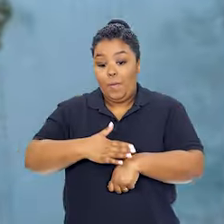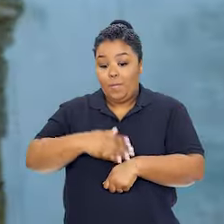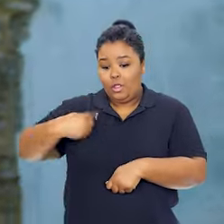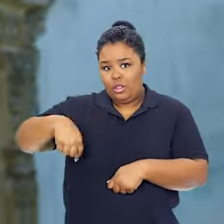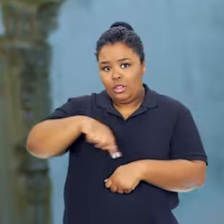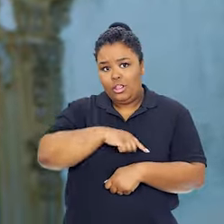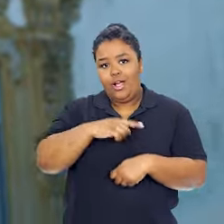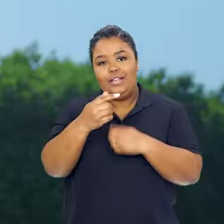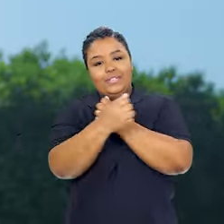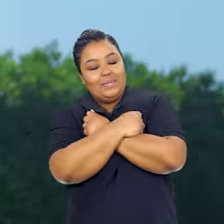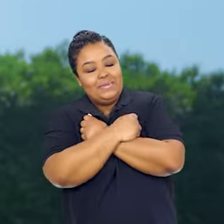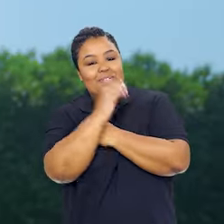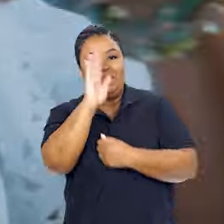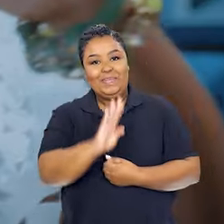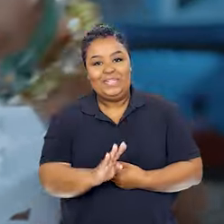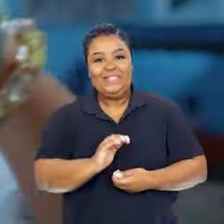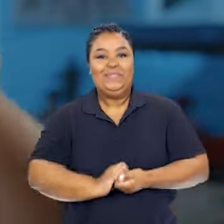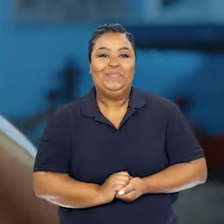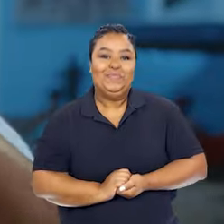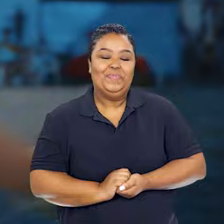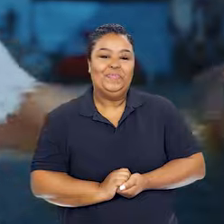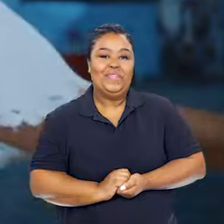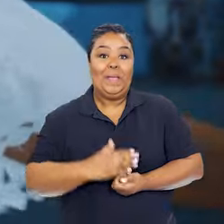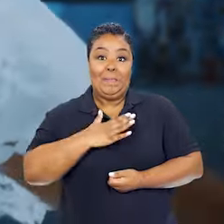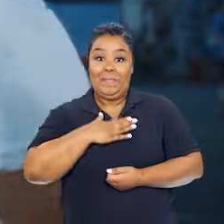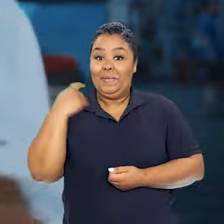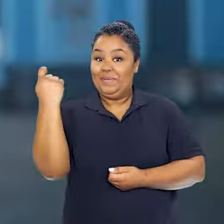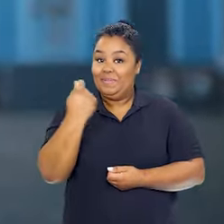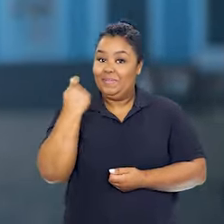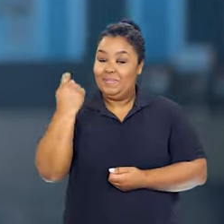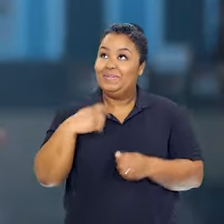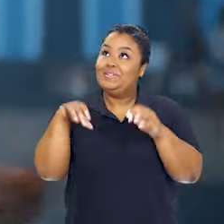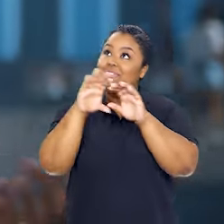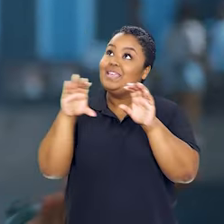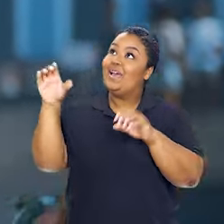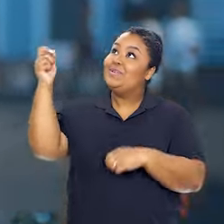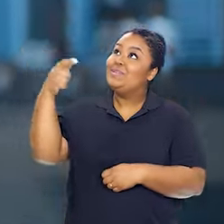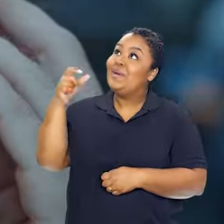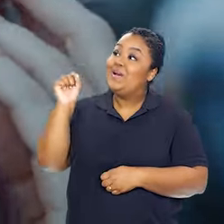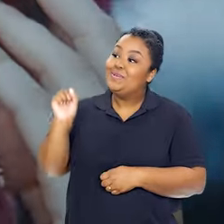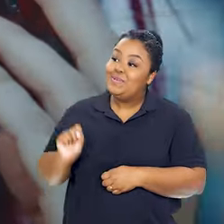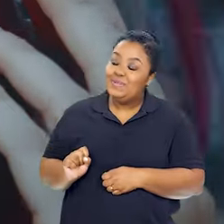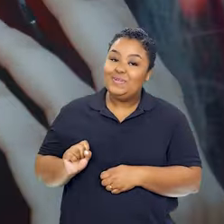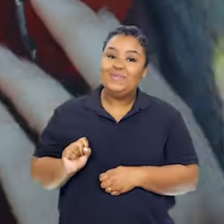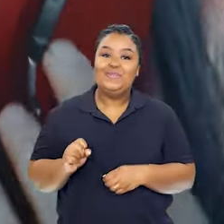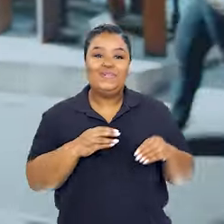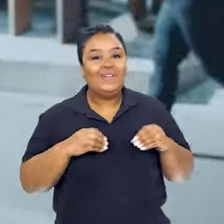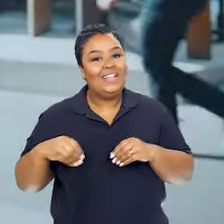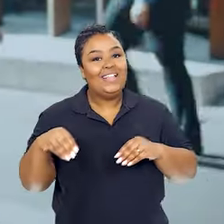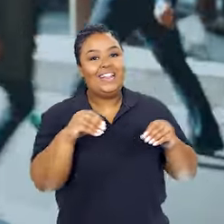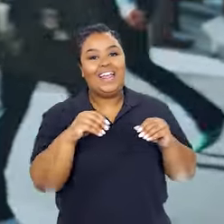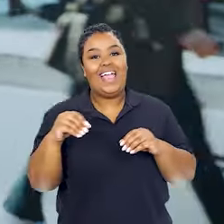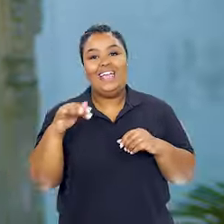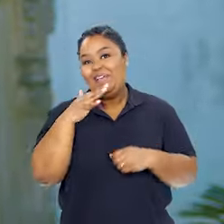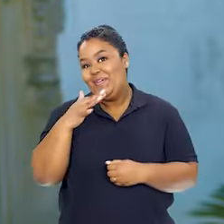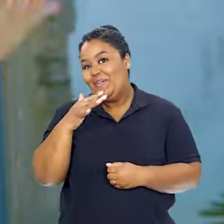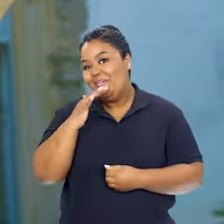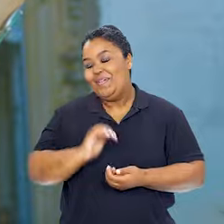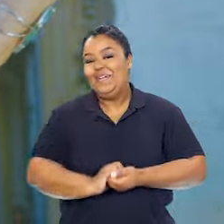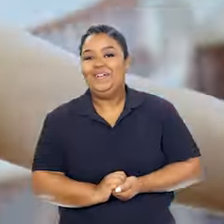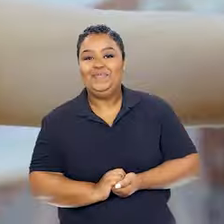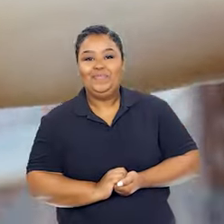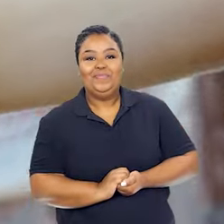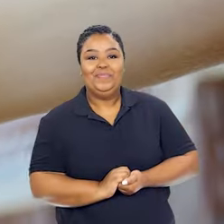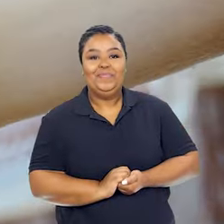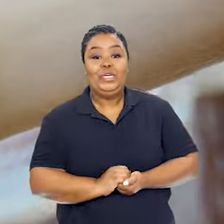agora queremos abraçar o Brasil. É o meu Rio Grande do Sul, céu, sol, sul,